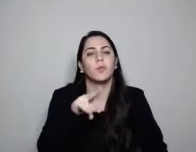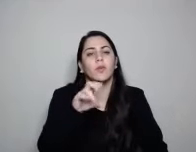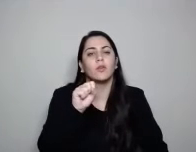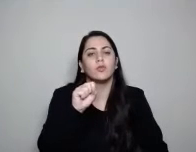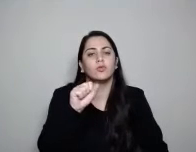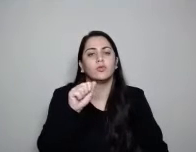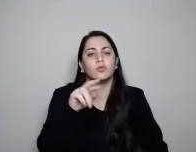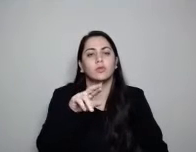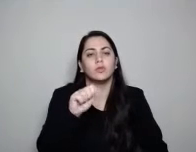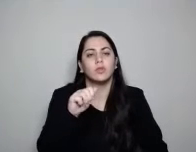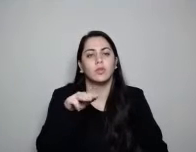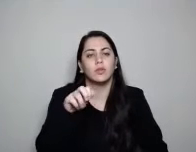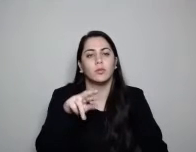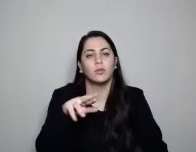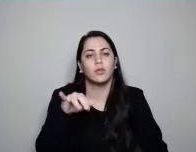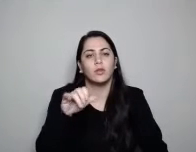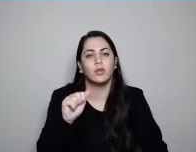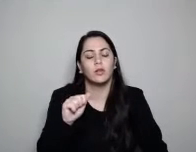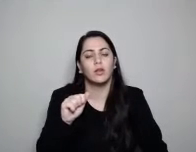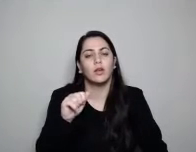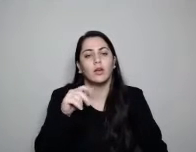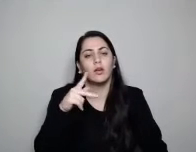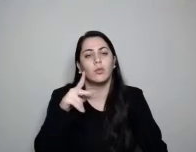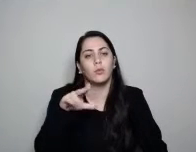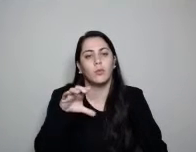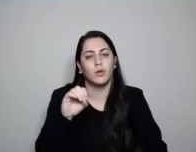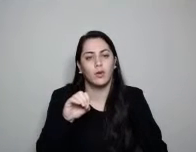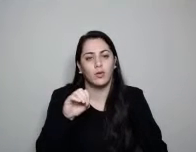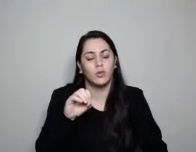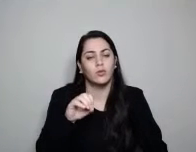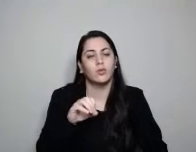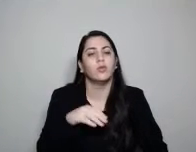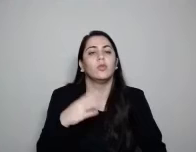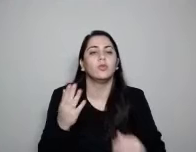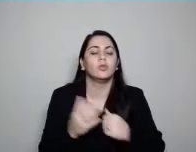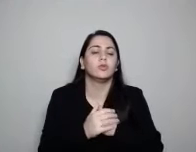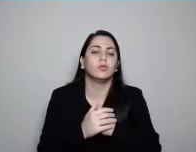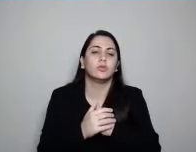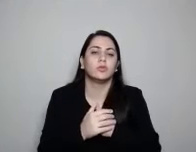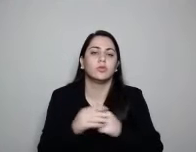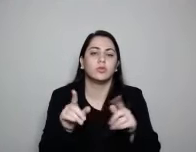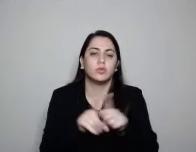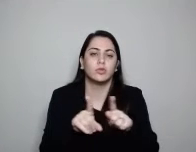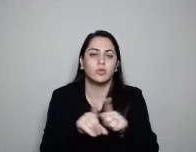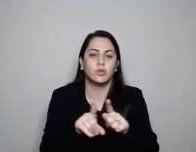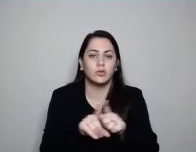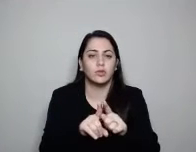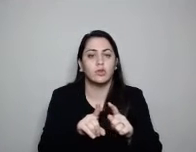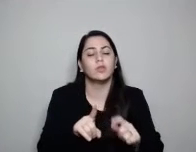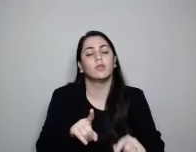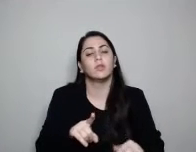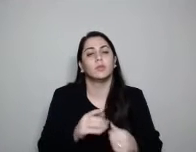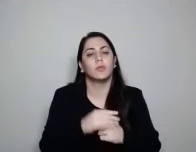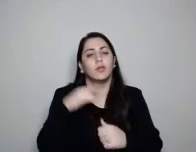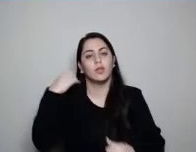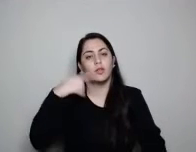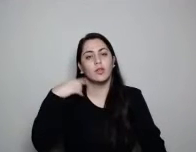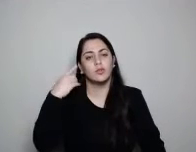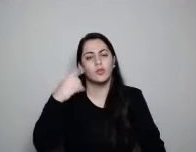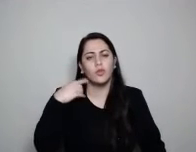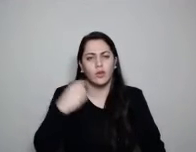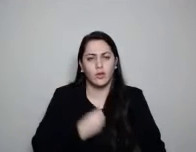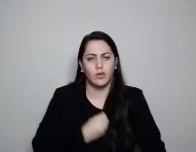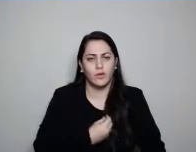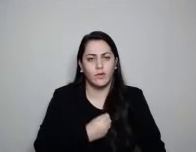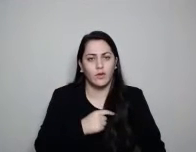apelado Planivest, Administração e Serviço Limitada. Advogada doutora Maria Emília Gonçalves de Rueda, está presente? Vai